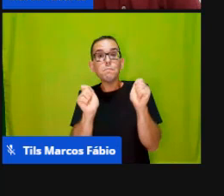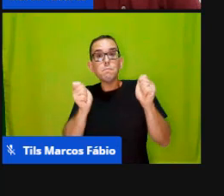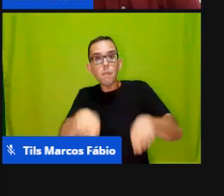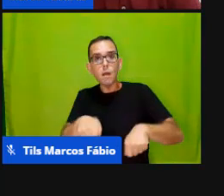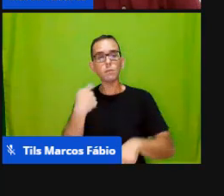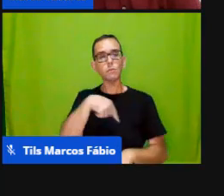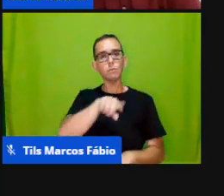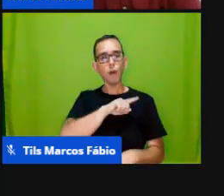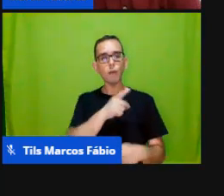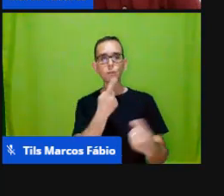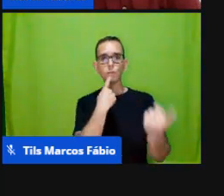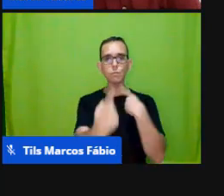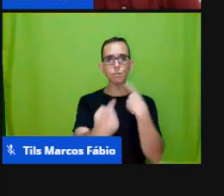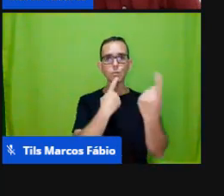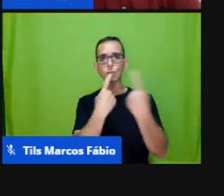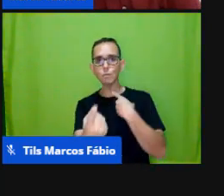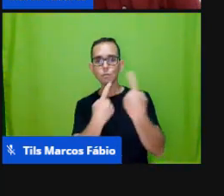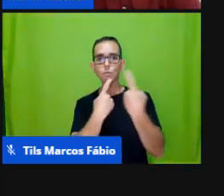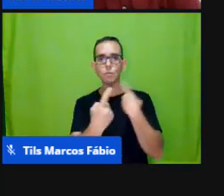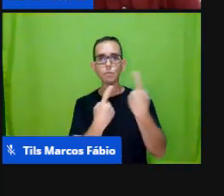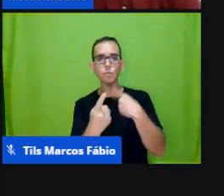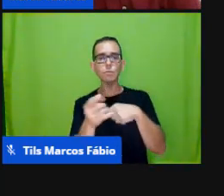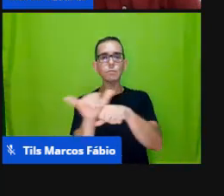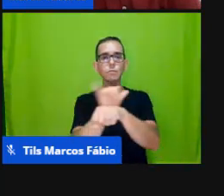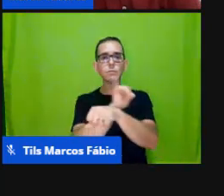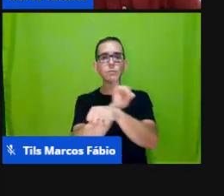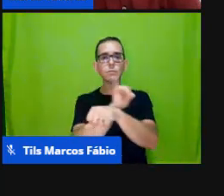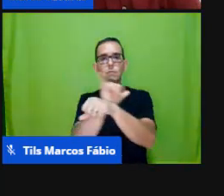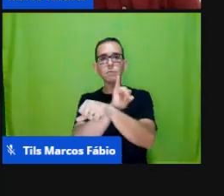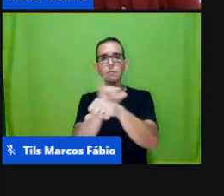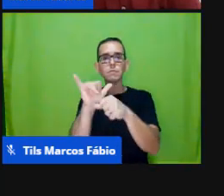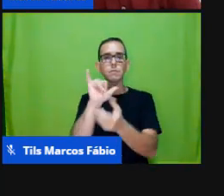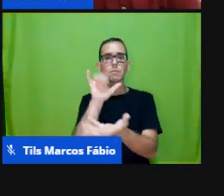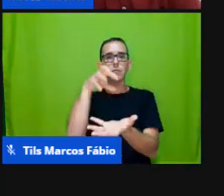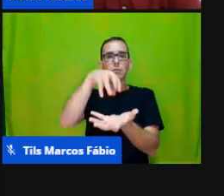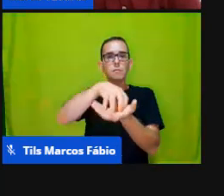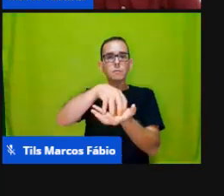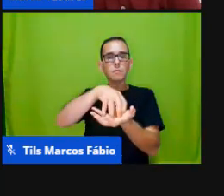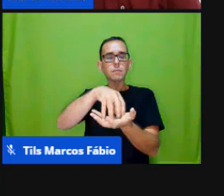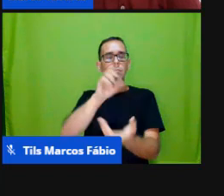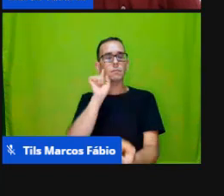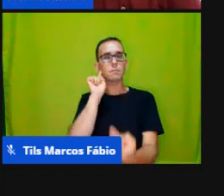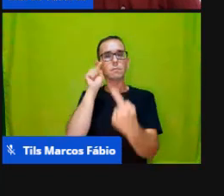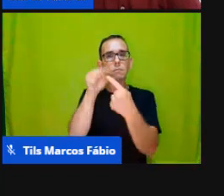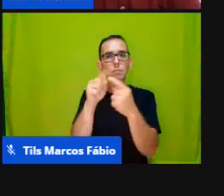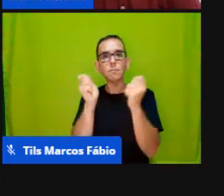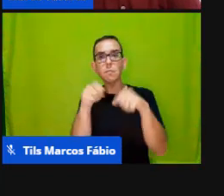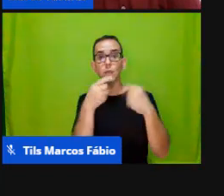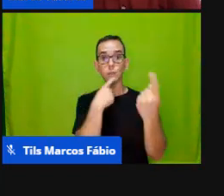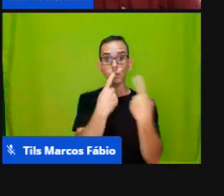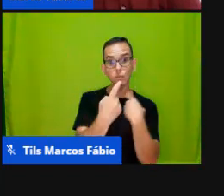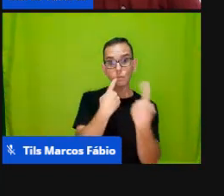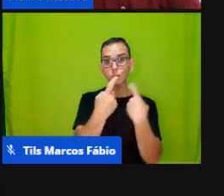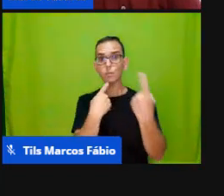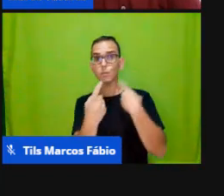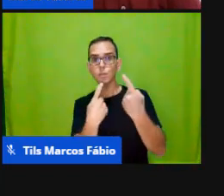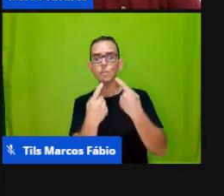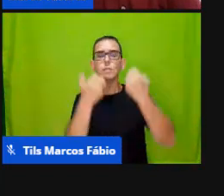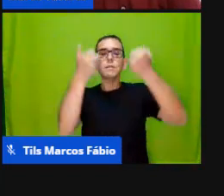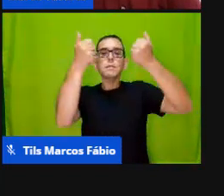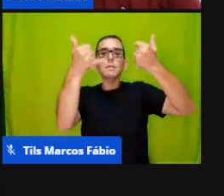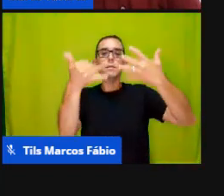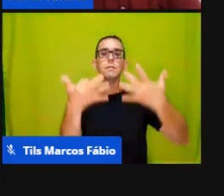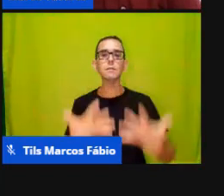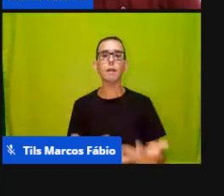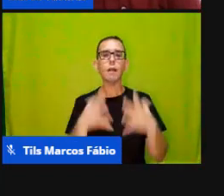estar discutindo nesse canal criado pela CEMED, onde a gente pode realmente discutir, falar,